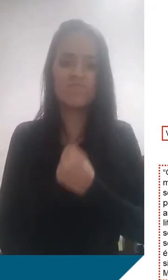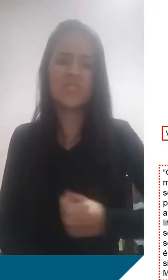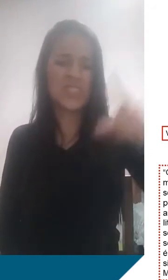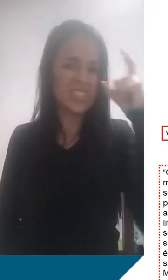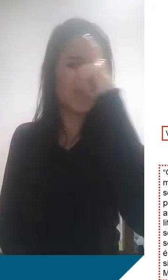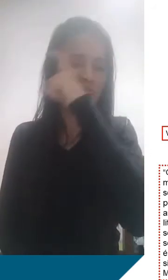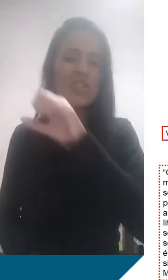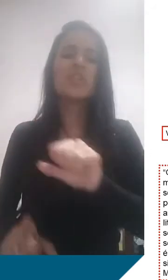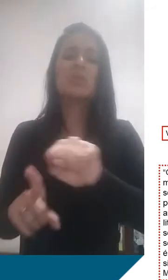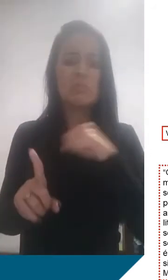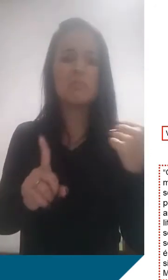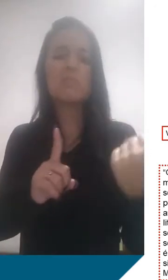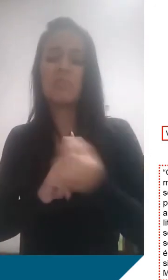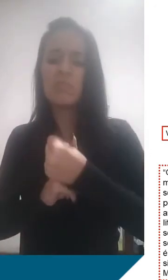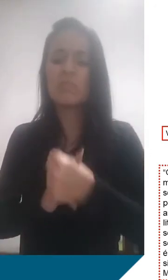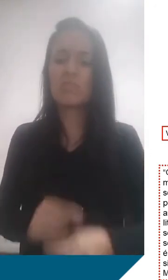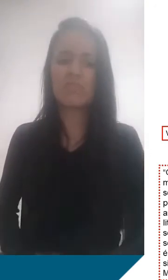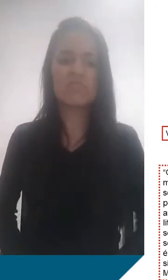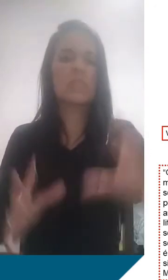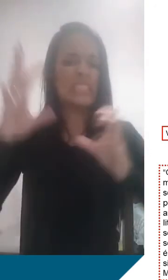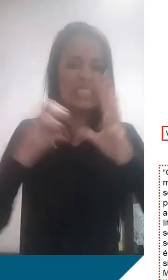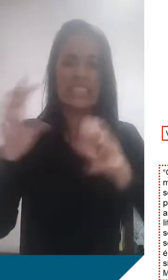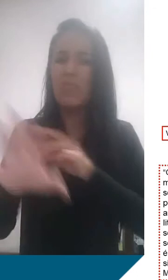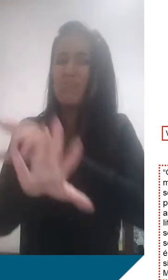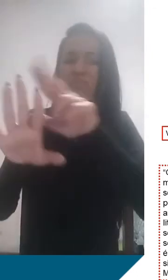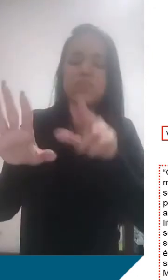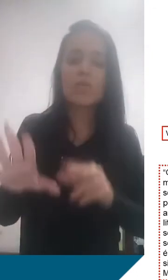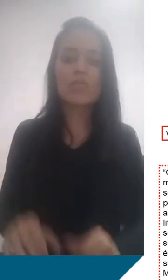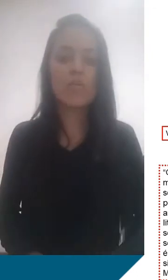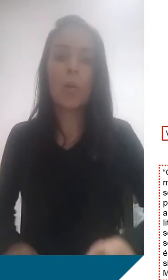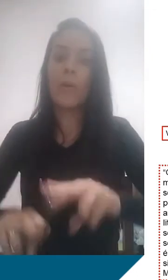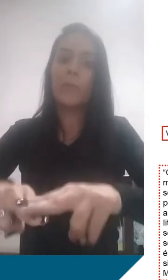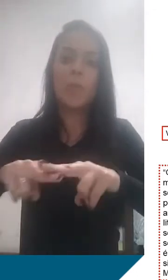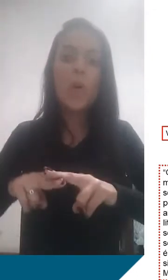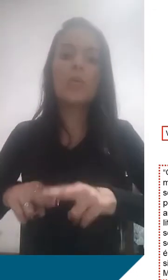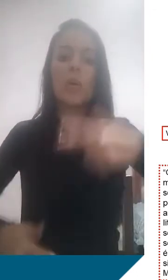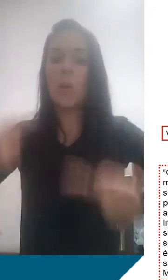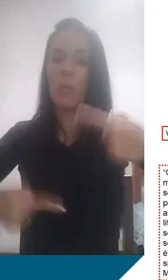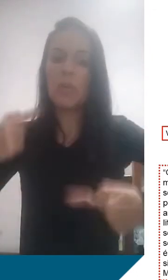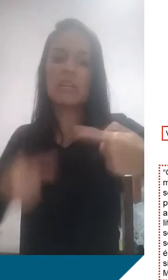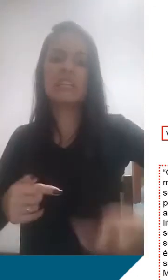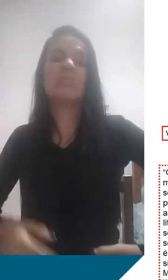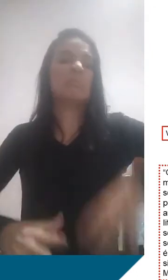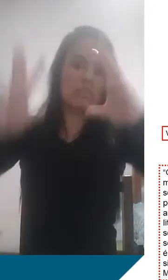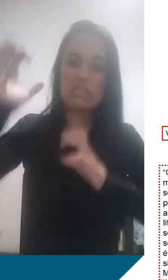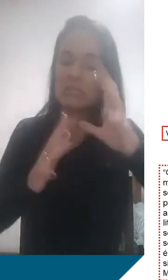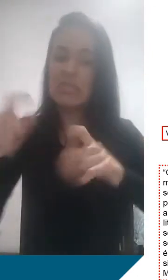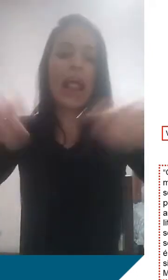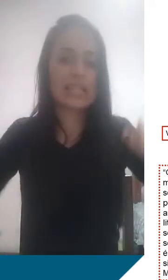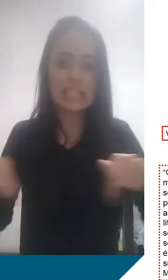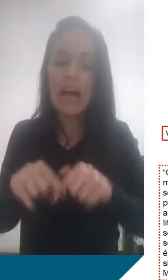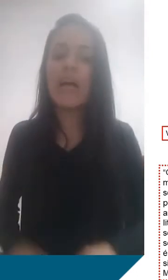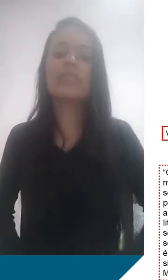da sociedade, se dão batalha por diversos modos. E pois o político se bate no parlamento e nas antessalas,